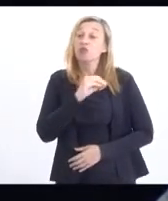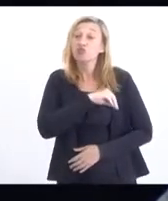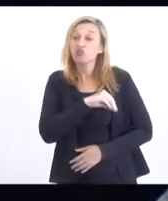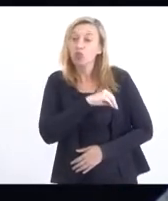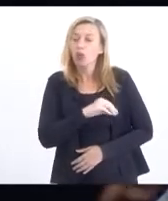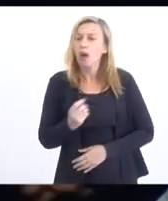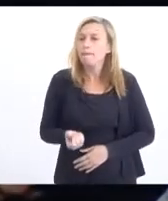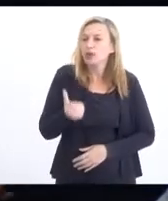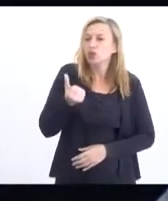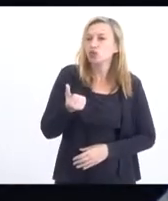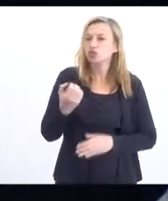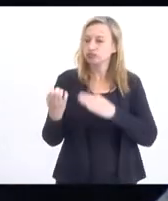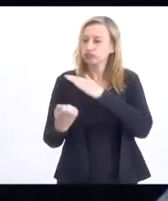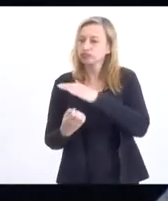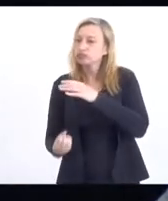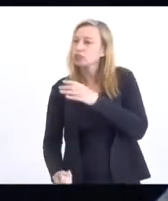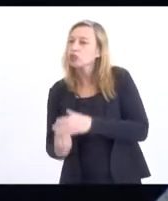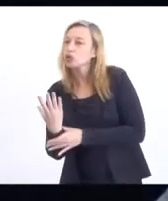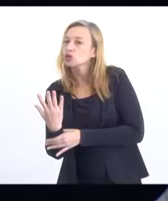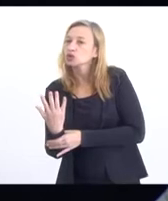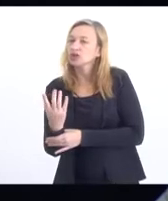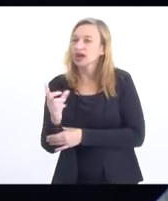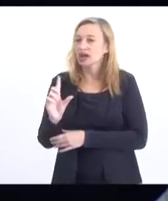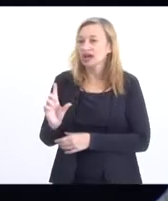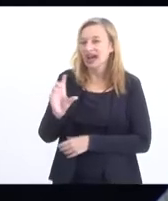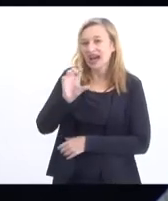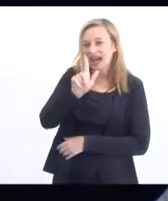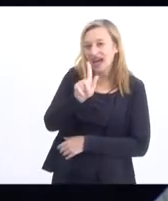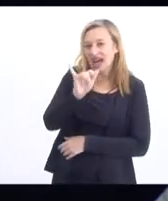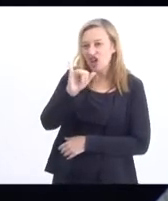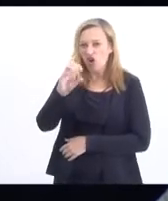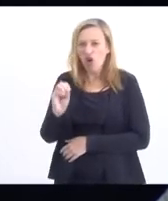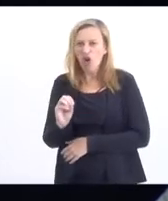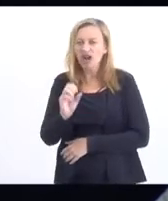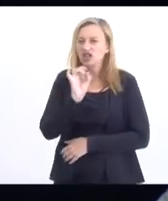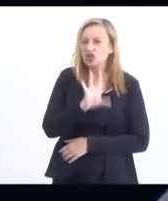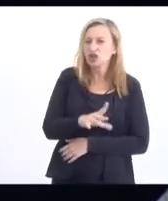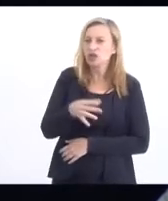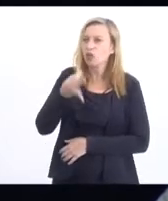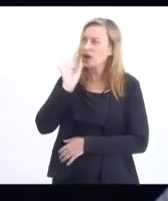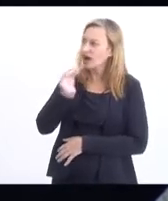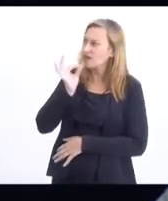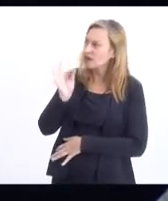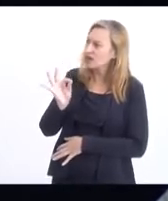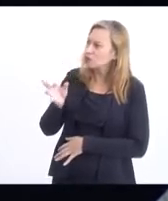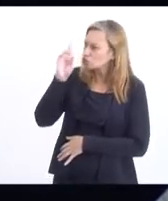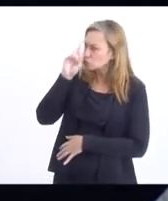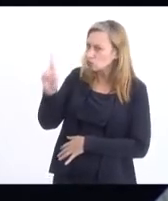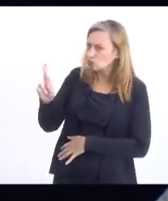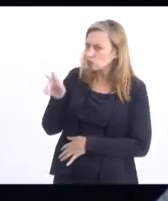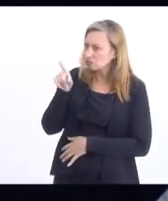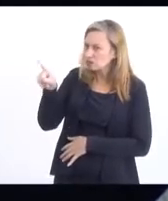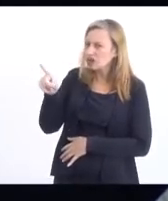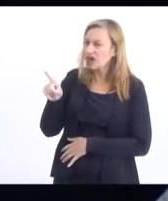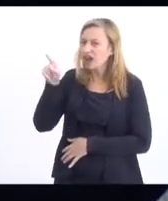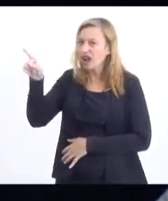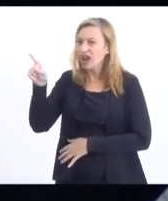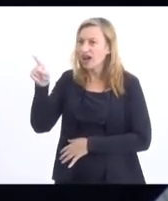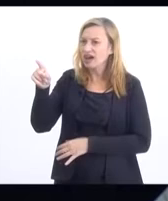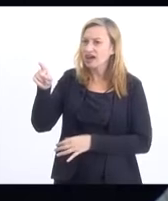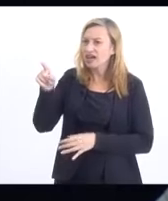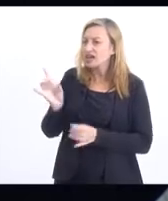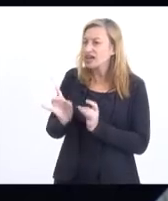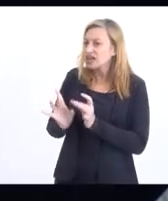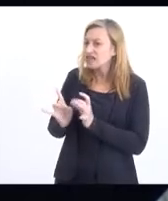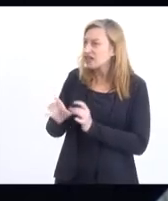pequenos produtores, doutor Silvestre, na gaiola. Só tem um café do senhor, que é uma invasão lá para Espírito Santo.